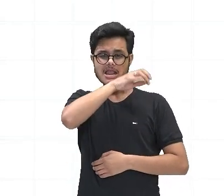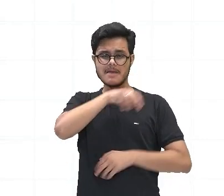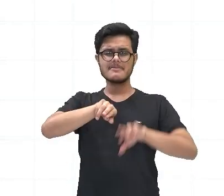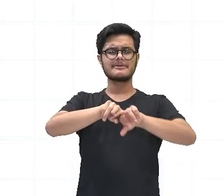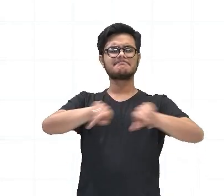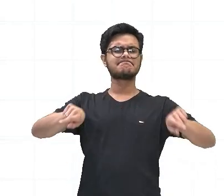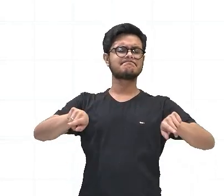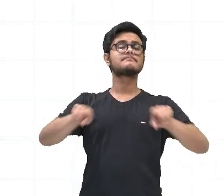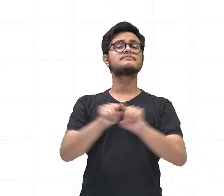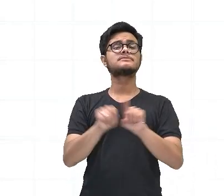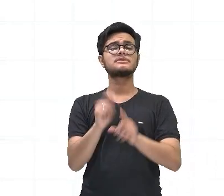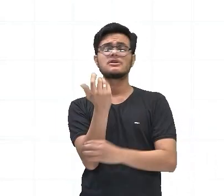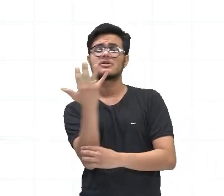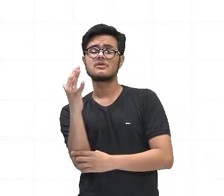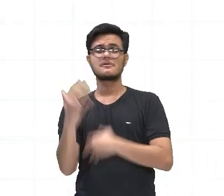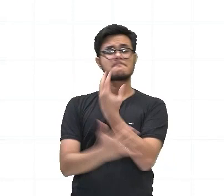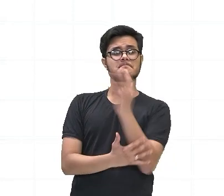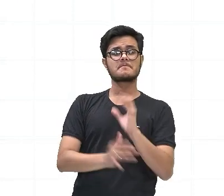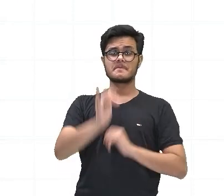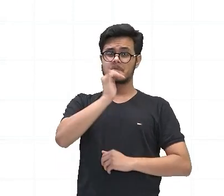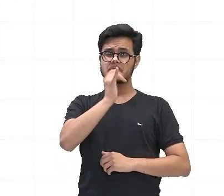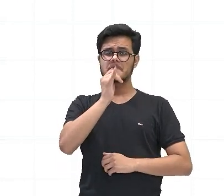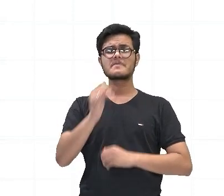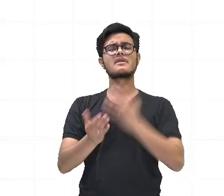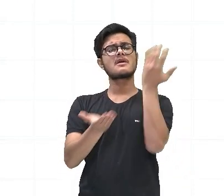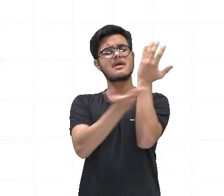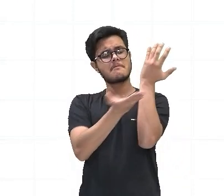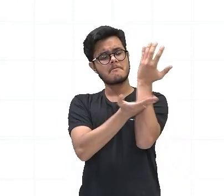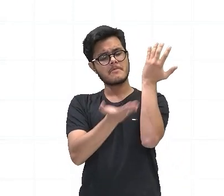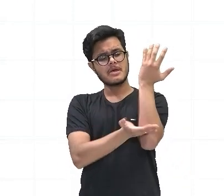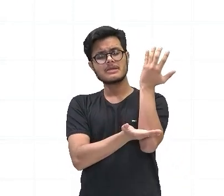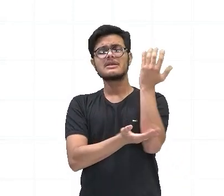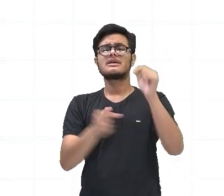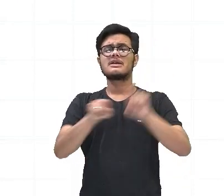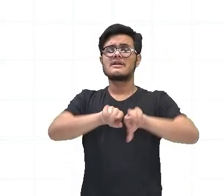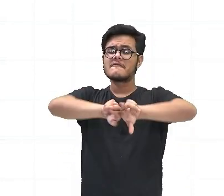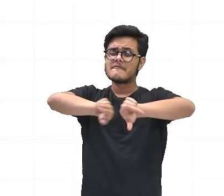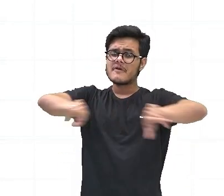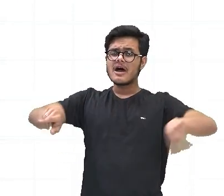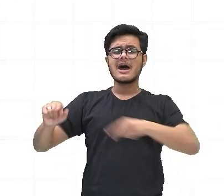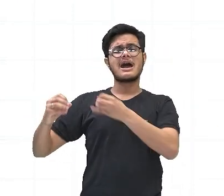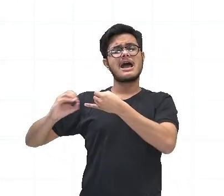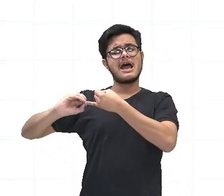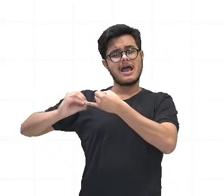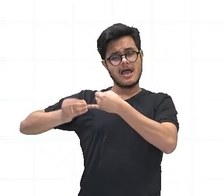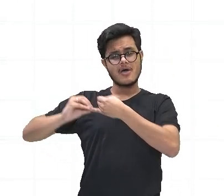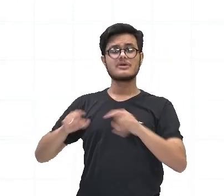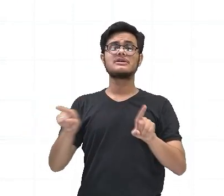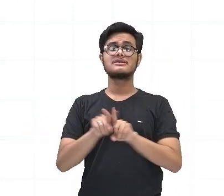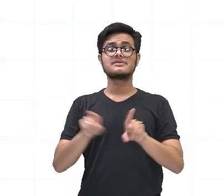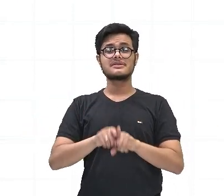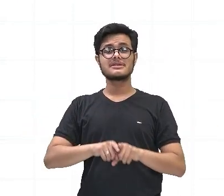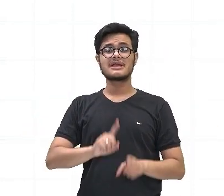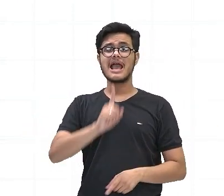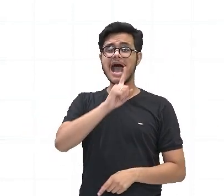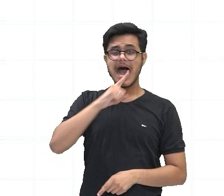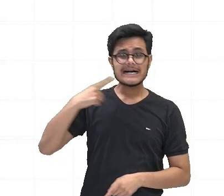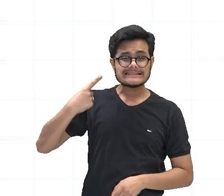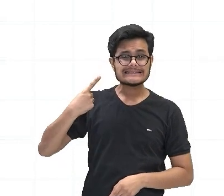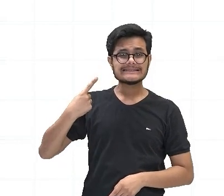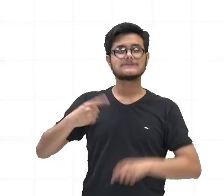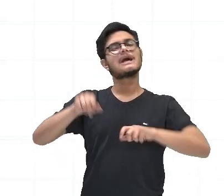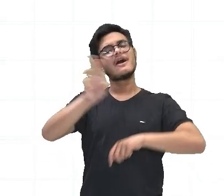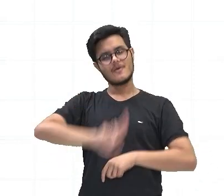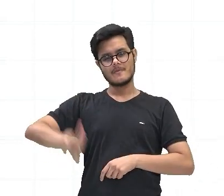produção de energia. São exemplos a madeira, a casca de arroz e o bagaço da cana. E a biomassa também é utilizada